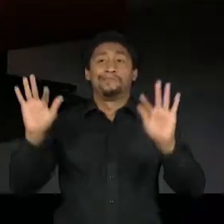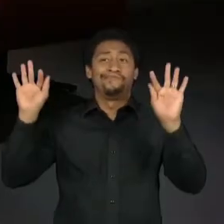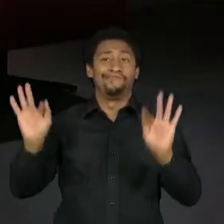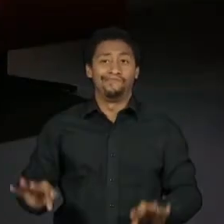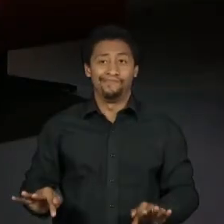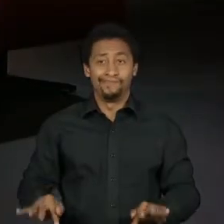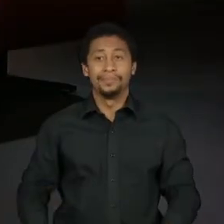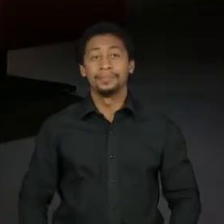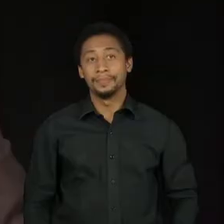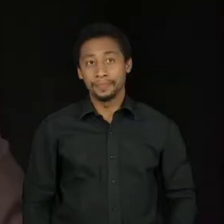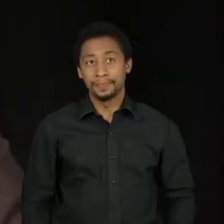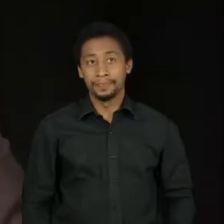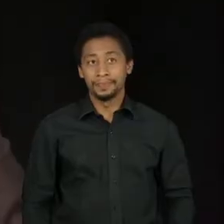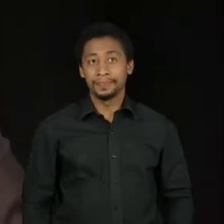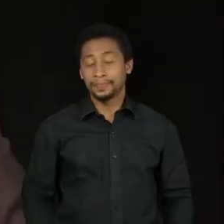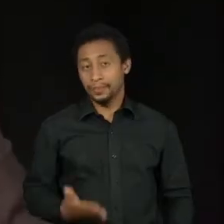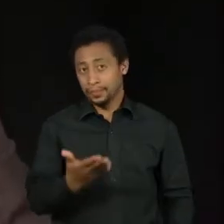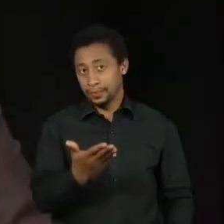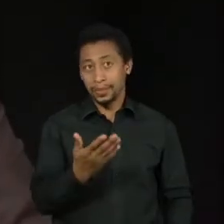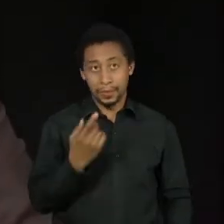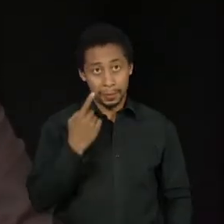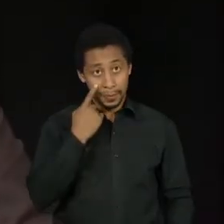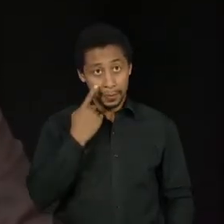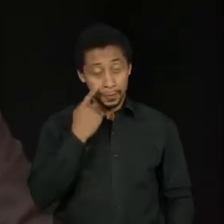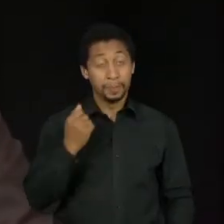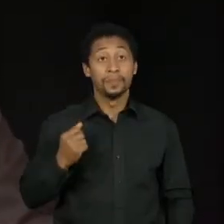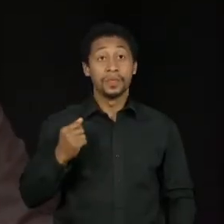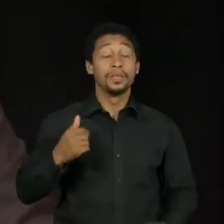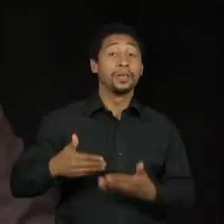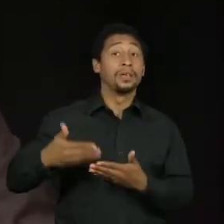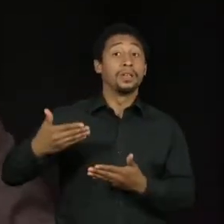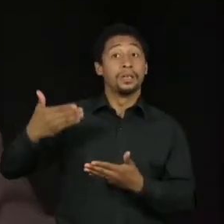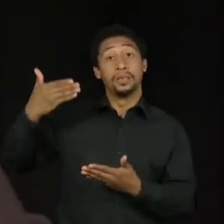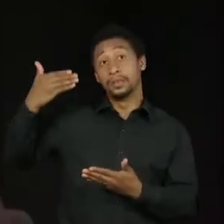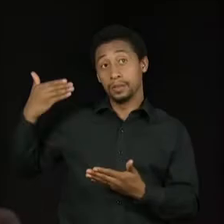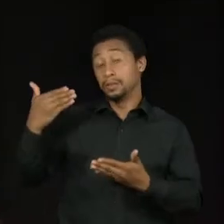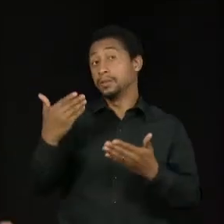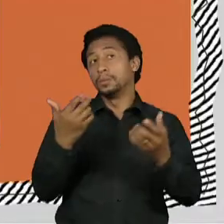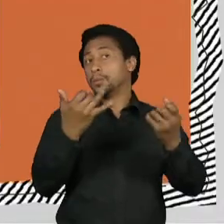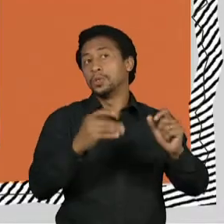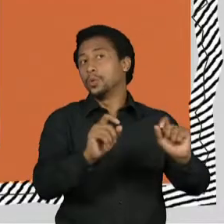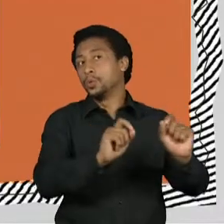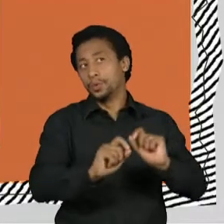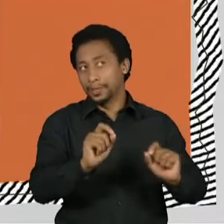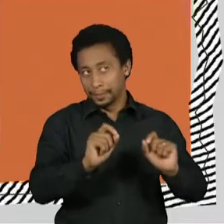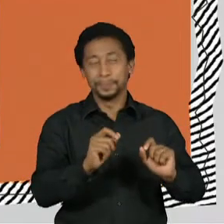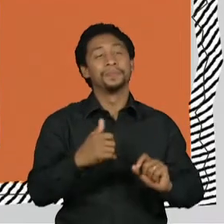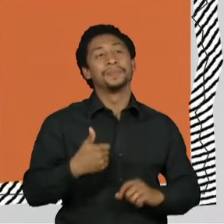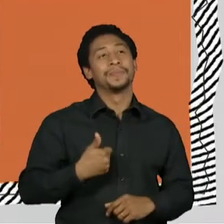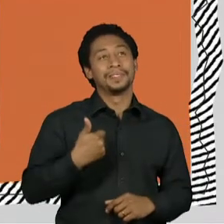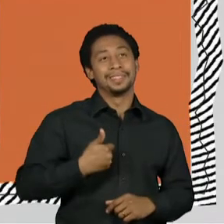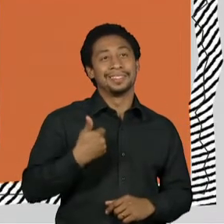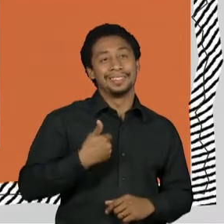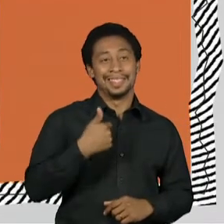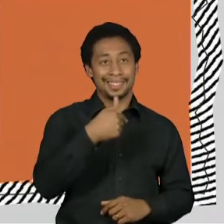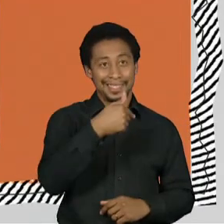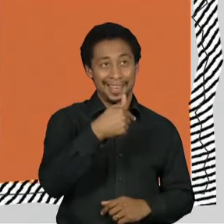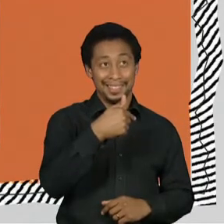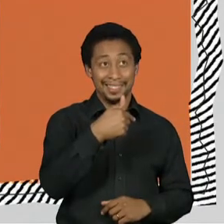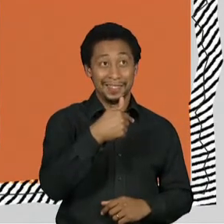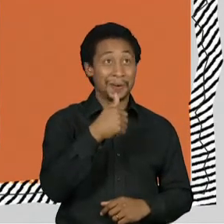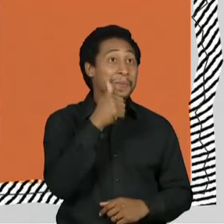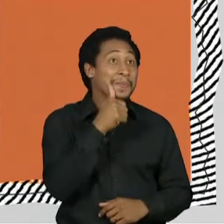Hoje vamos falar de uma figura que entrou na sua vida a Taci que entrou 17 anos WhatsApp